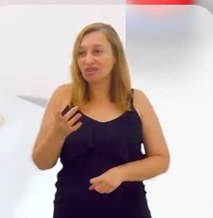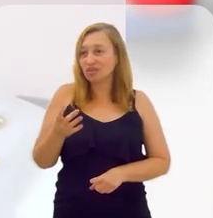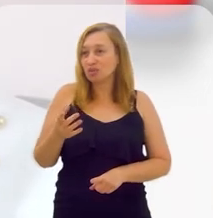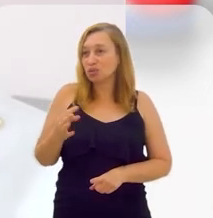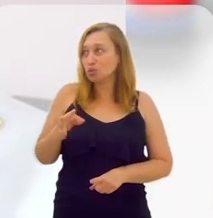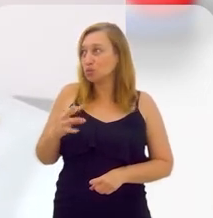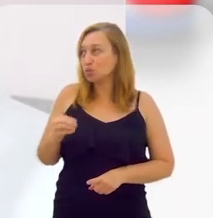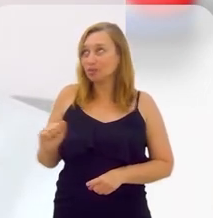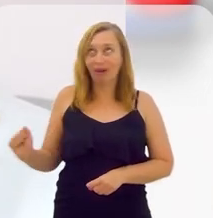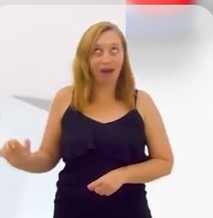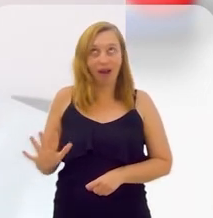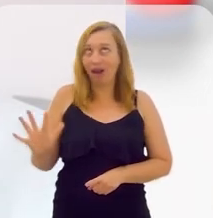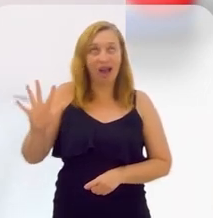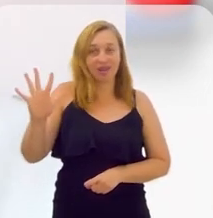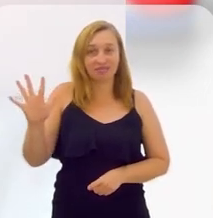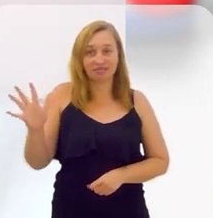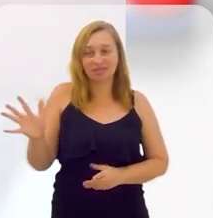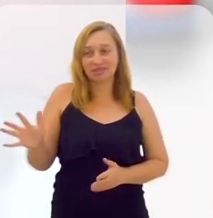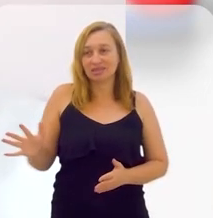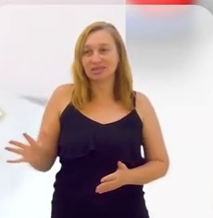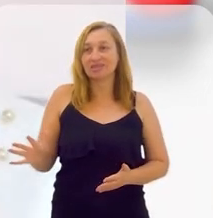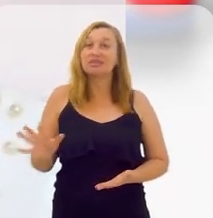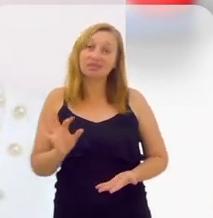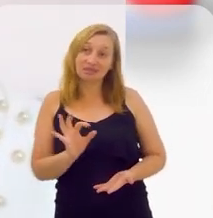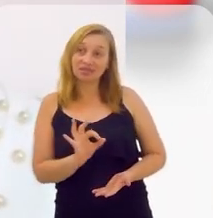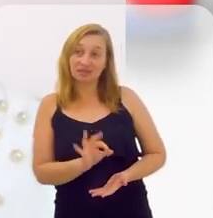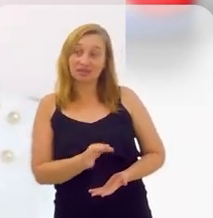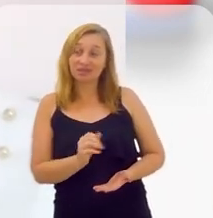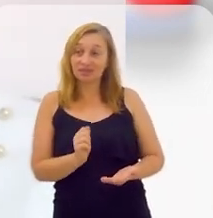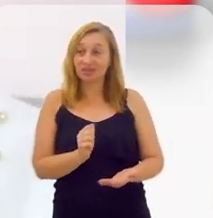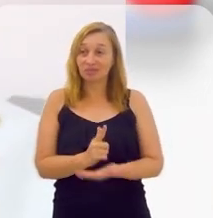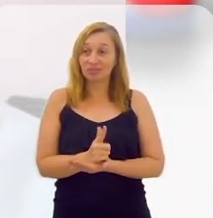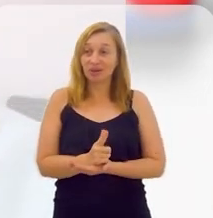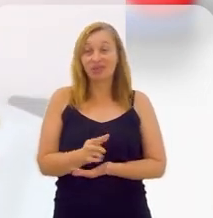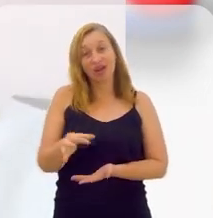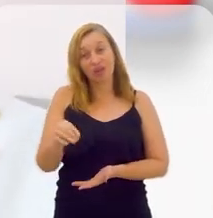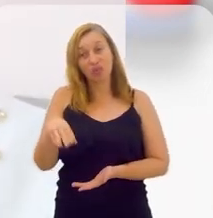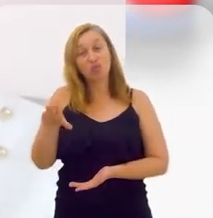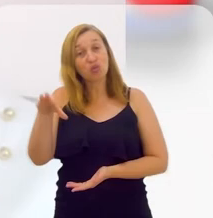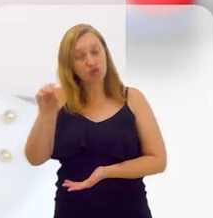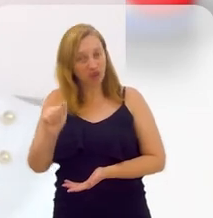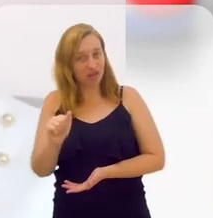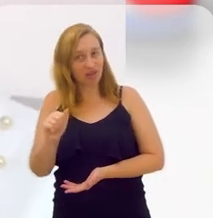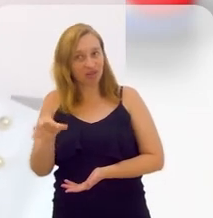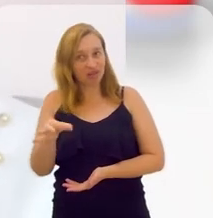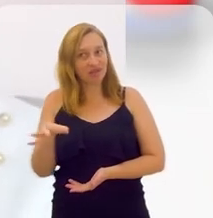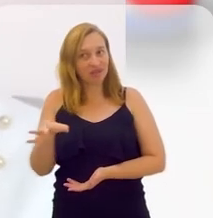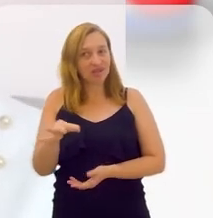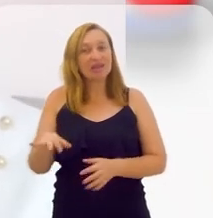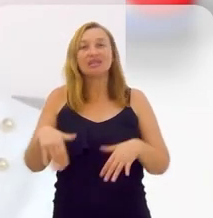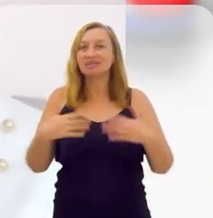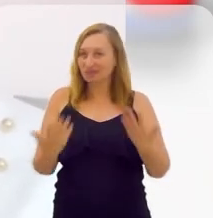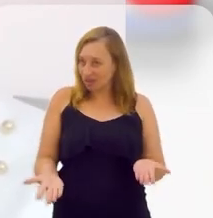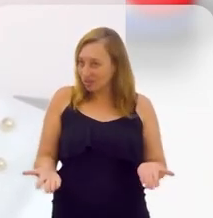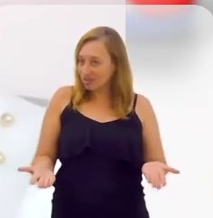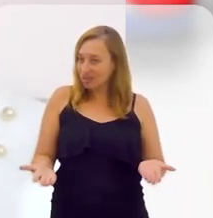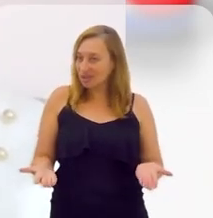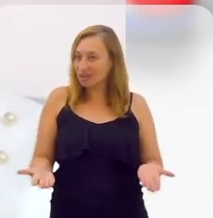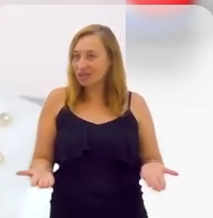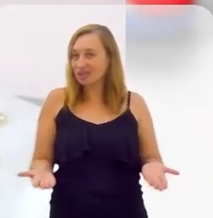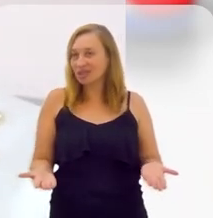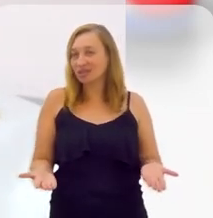achavam que era tudo muito caro. E, inclusive, eles pagaram com Mumbuca, o consumo. Então,